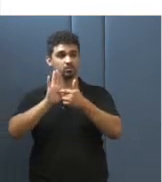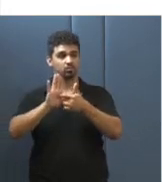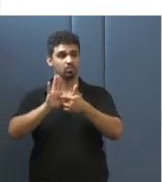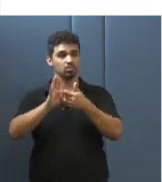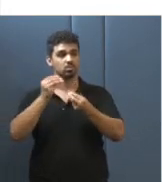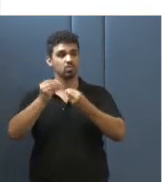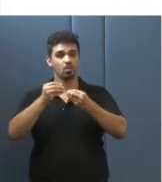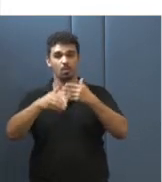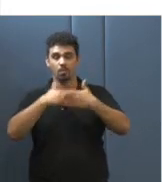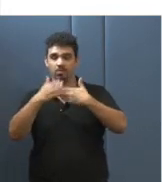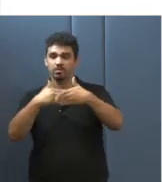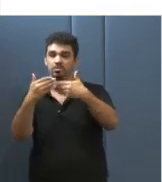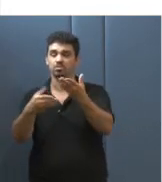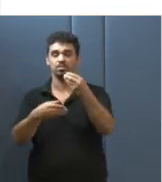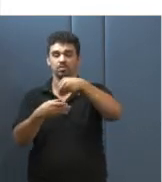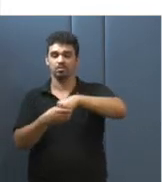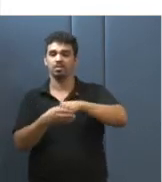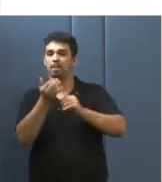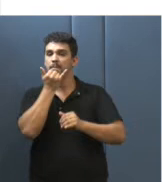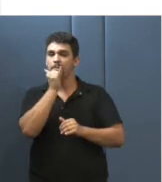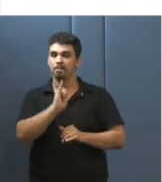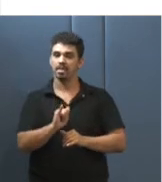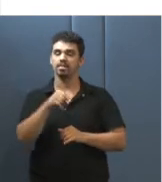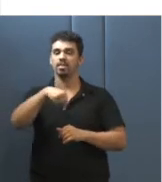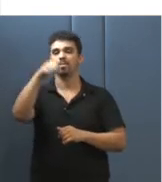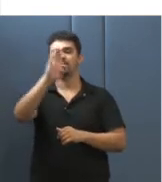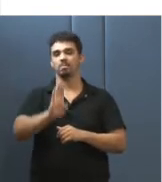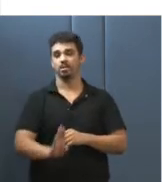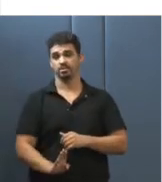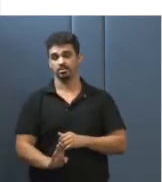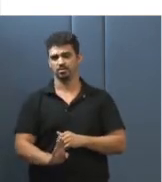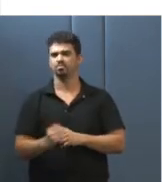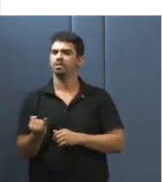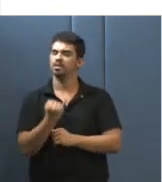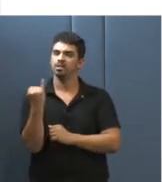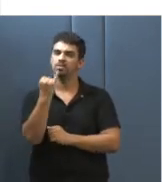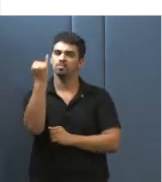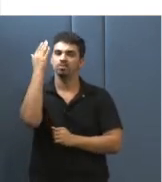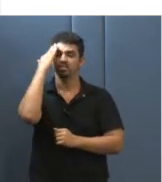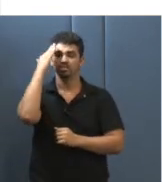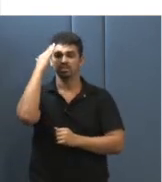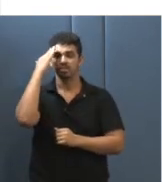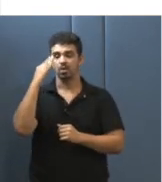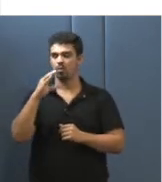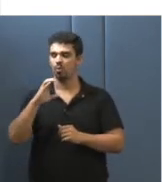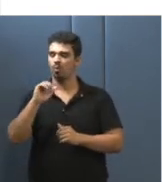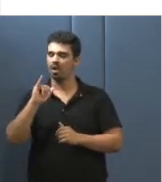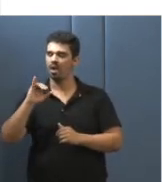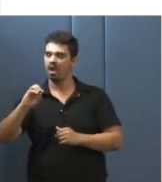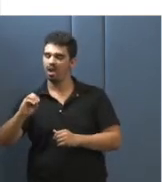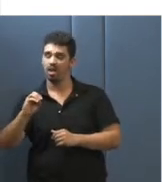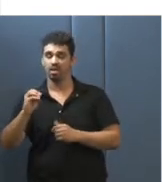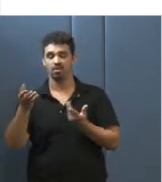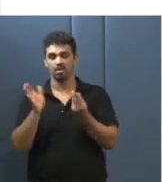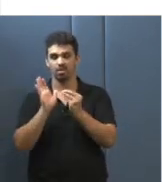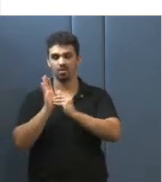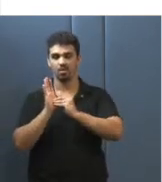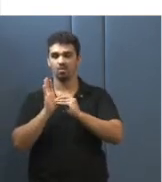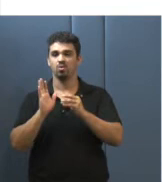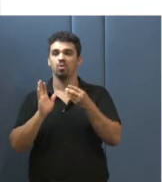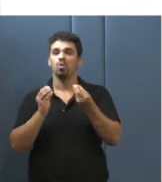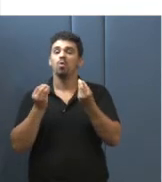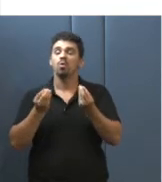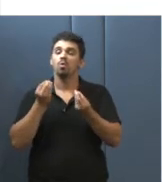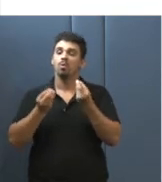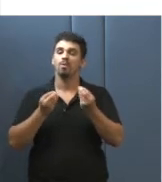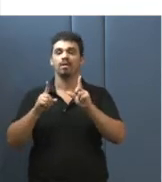procedimento interno de perdão no Brasil. E aí é interessante a gente ter esse paralelo. O Caio colocou para a gente como funciona a discussão no âmbito